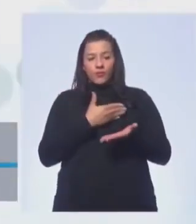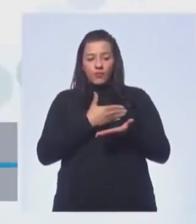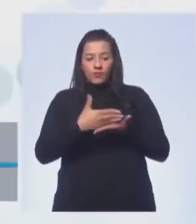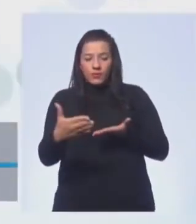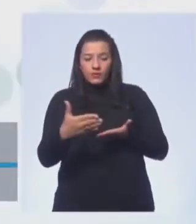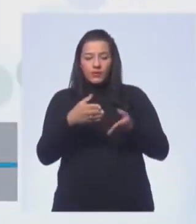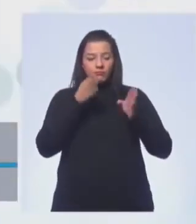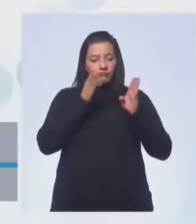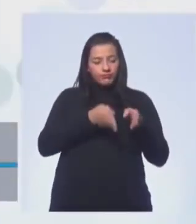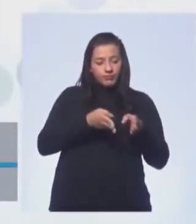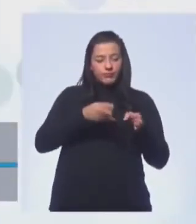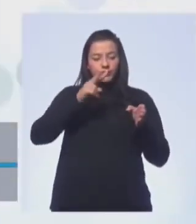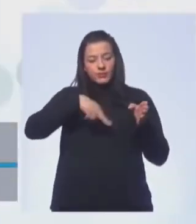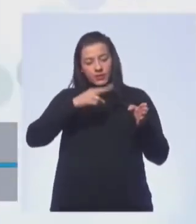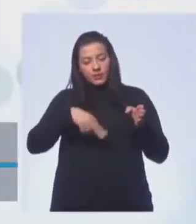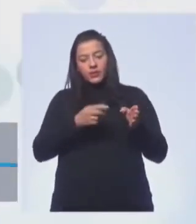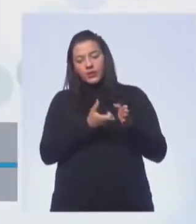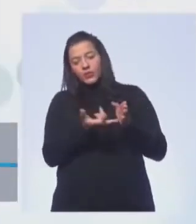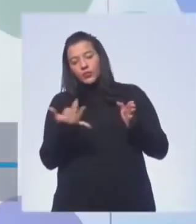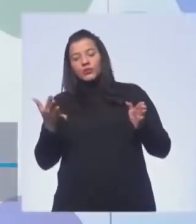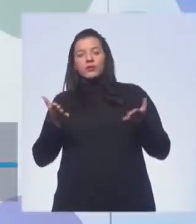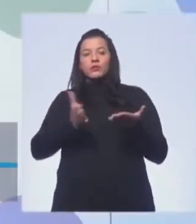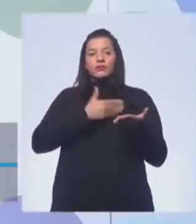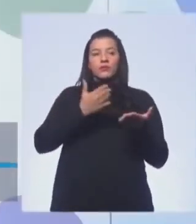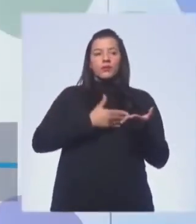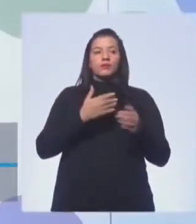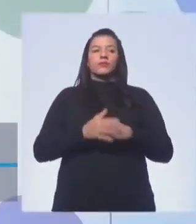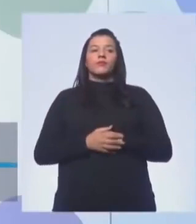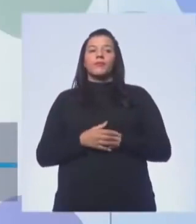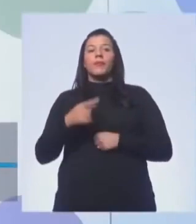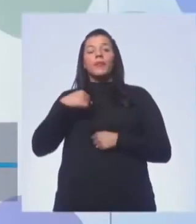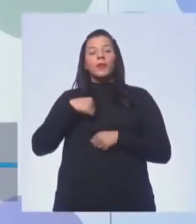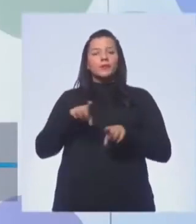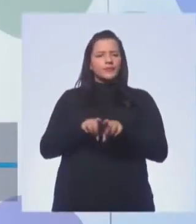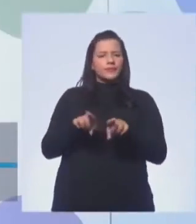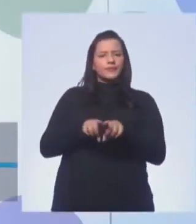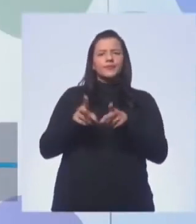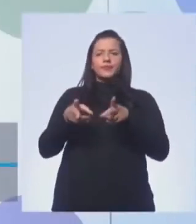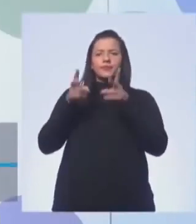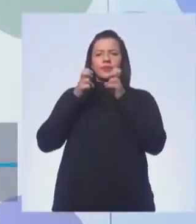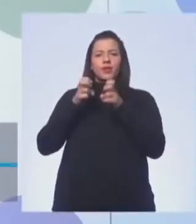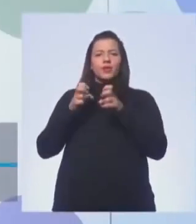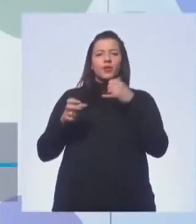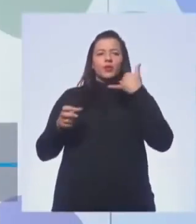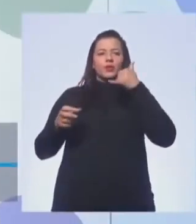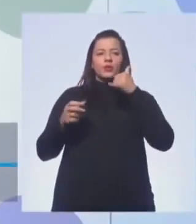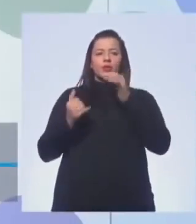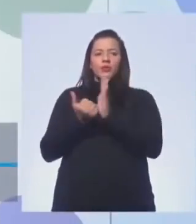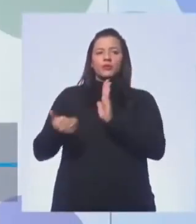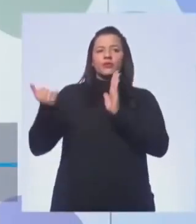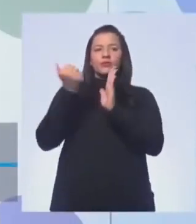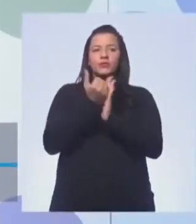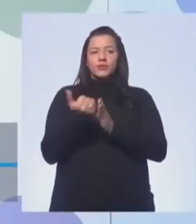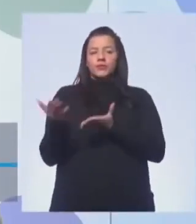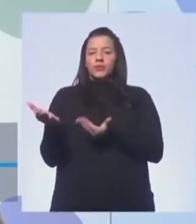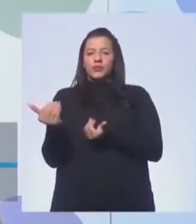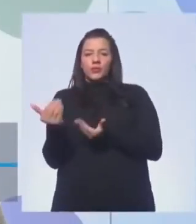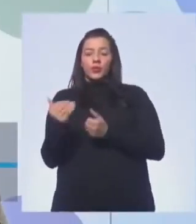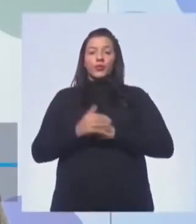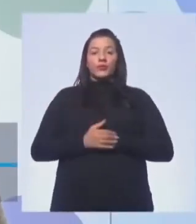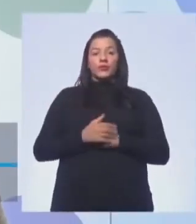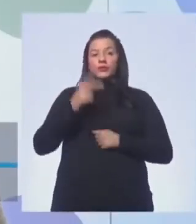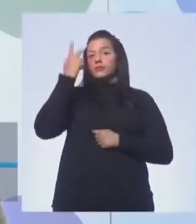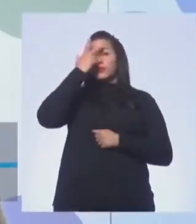nesse momento, uma leitura, o número de páginas. O que eu também percebo é que o celular está chegando cada vez mais cedo para os jovens, para as pessoas,